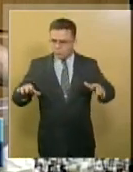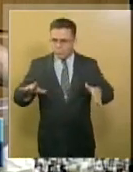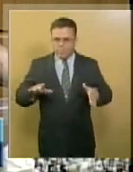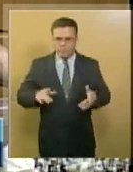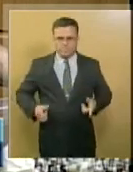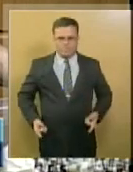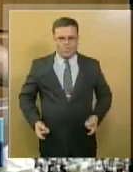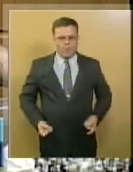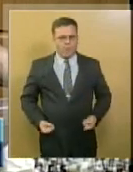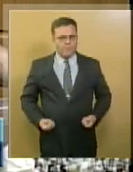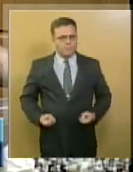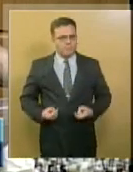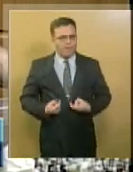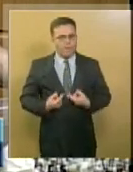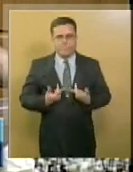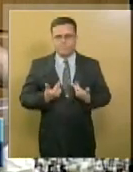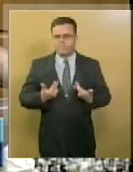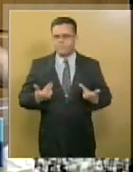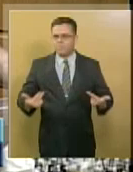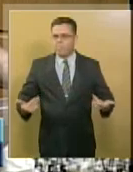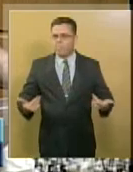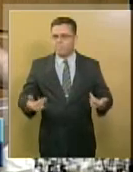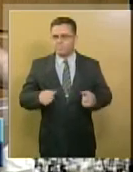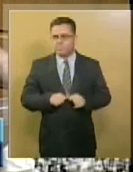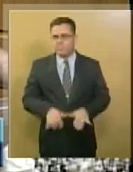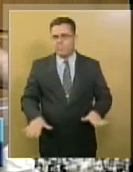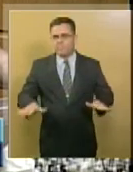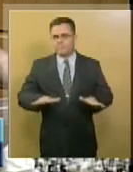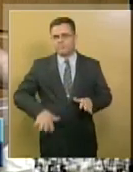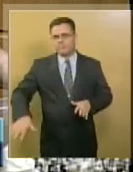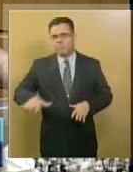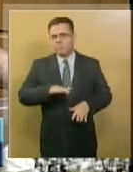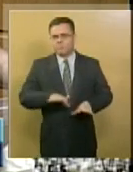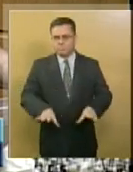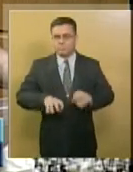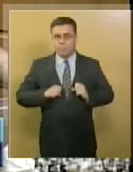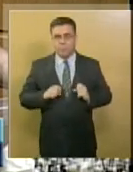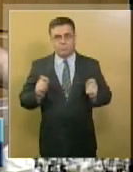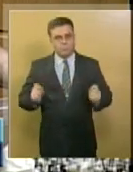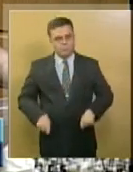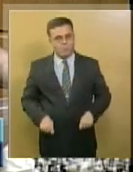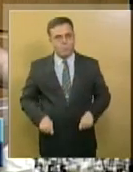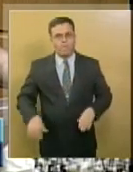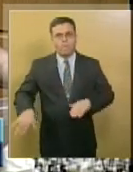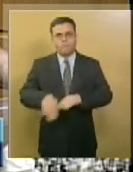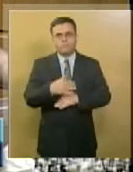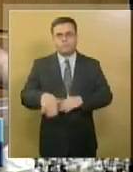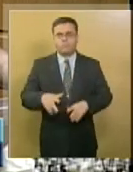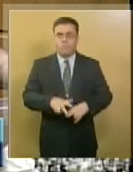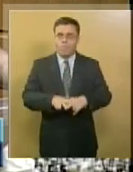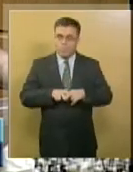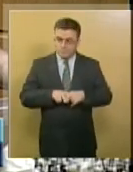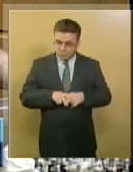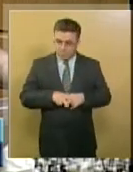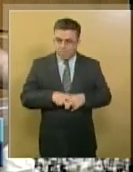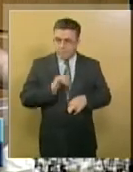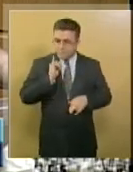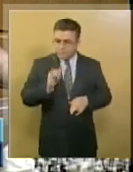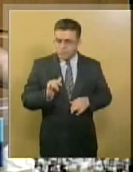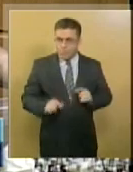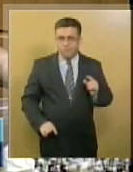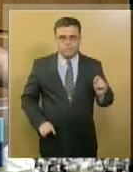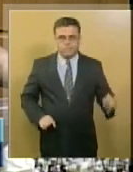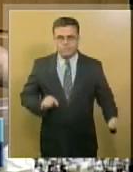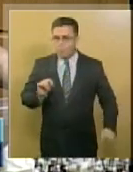verminoses, que é o que mais fica nas ruas para nos afetar. Então, senhores, não estamos falando de uma coisa